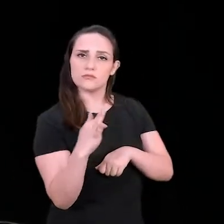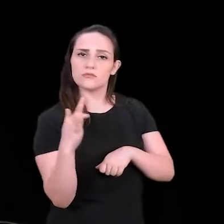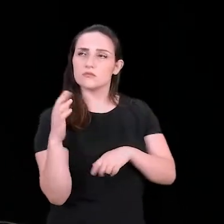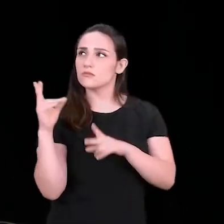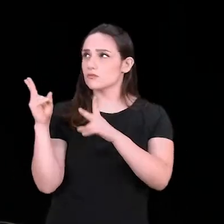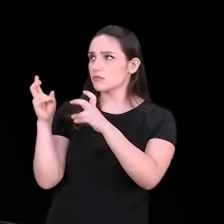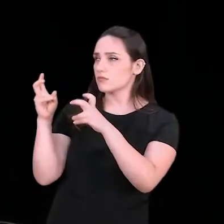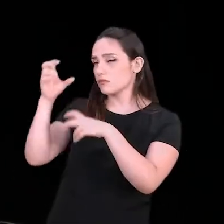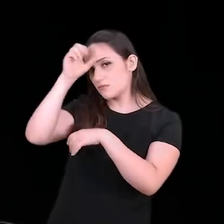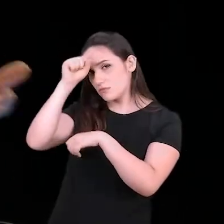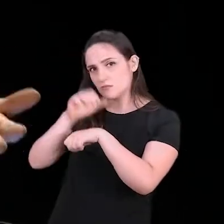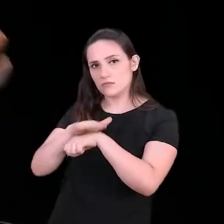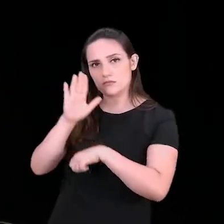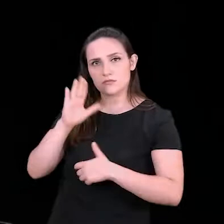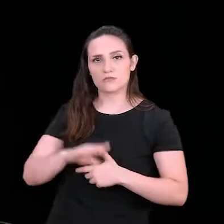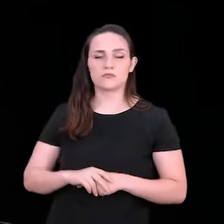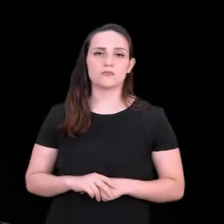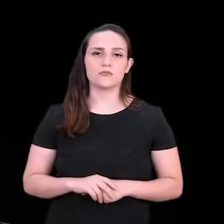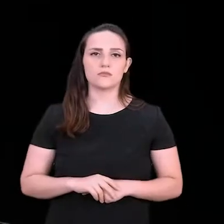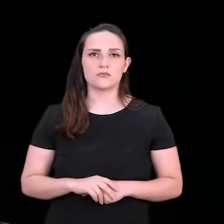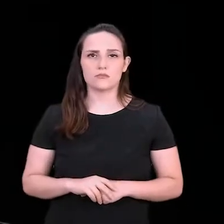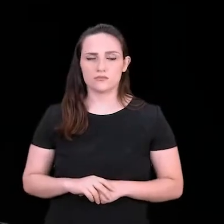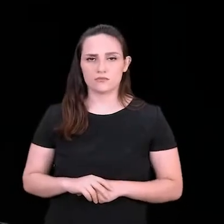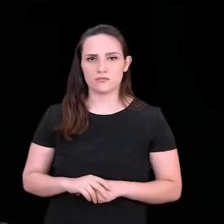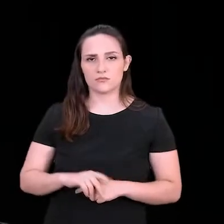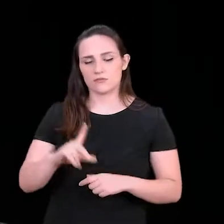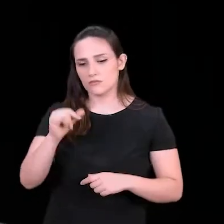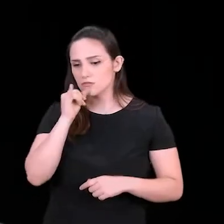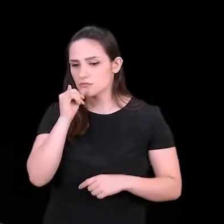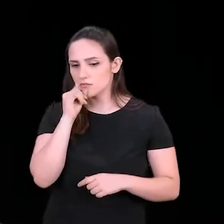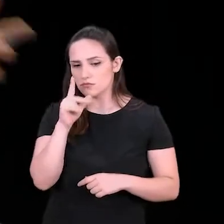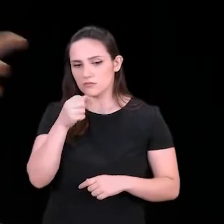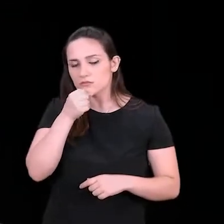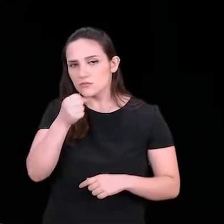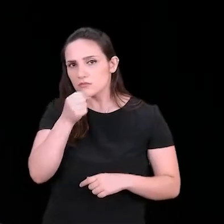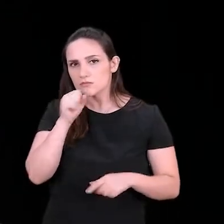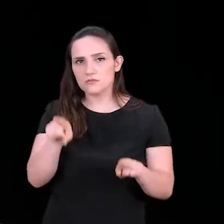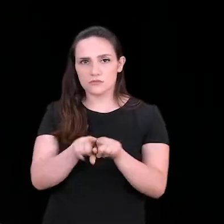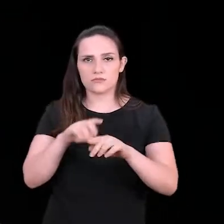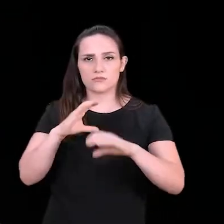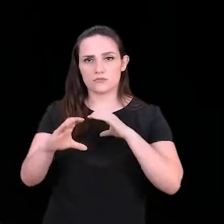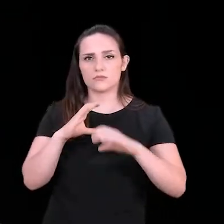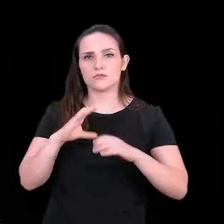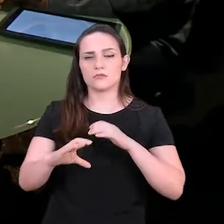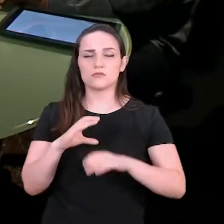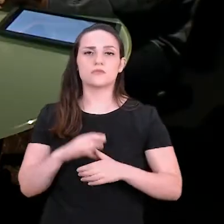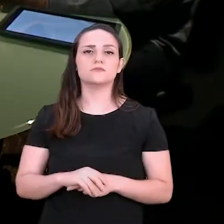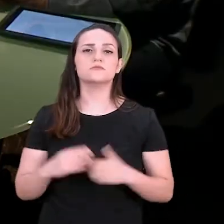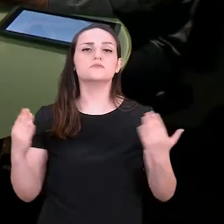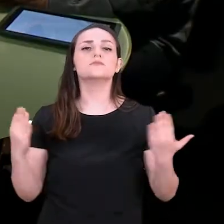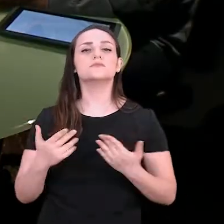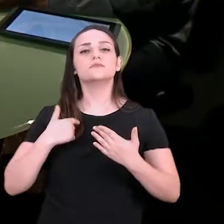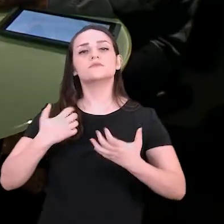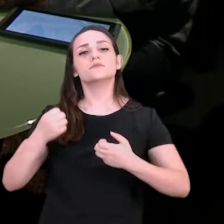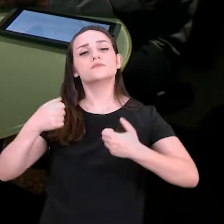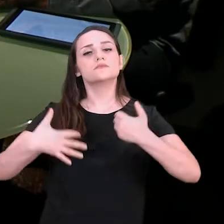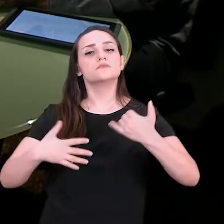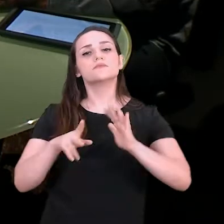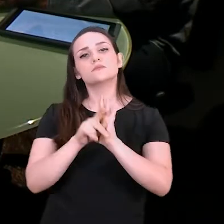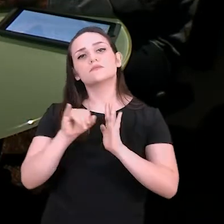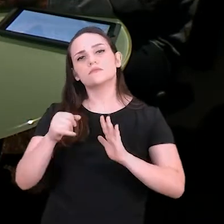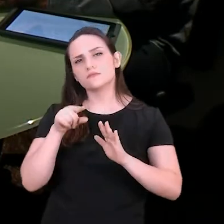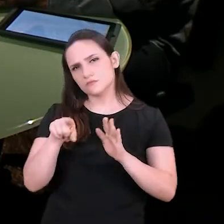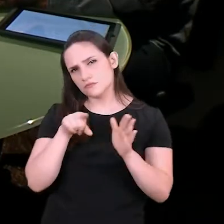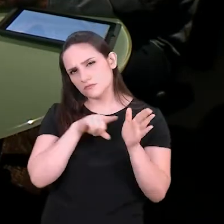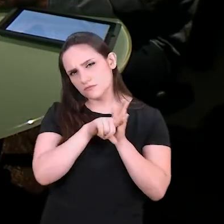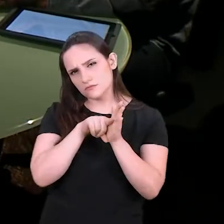ligado a esse programa, no caso o mestrado e o curso de graduação em jornalismo e comunicação, né? Bom, professor, falando agora do